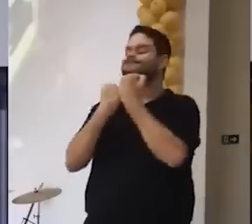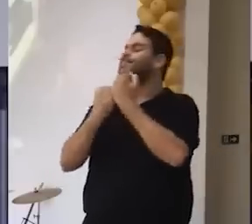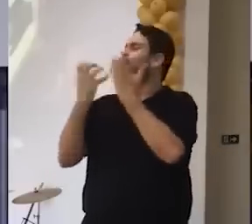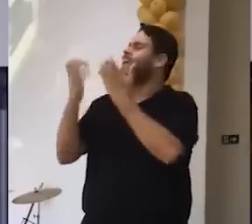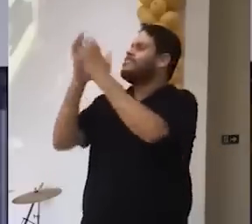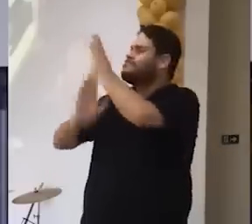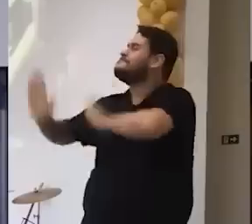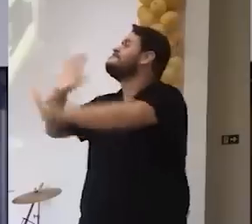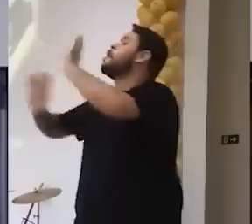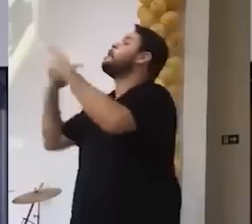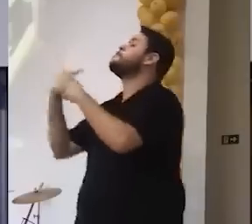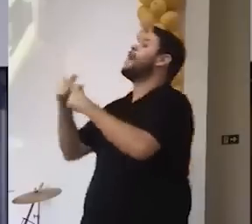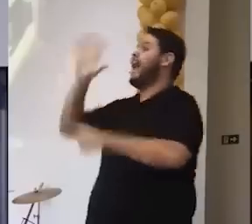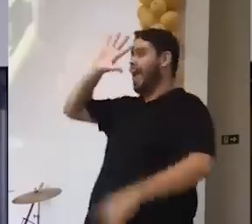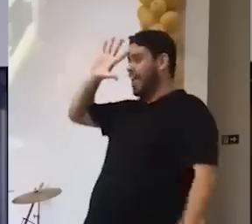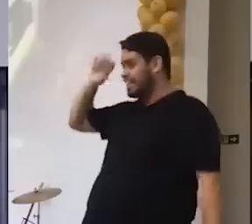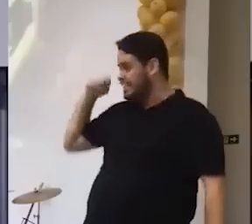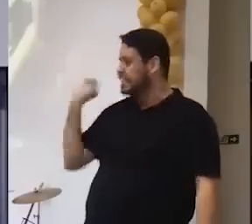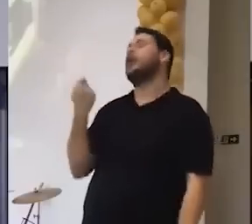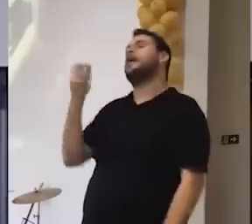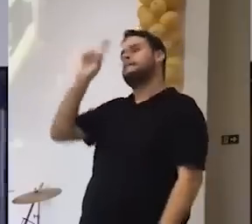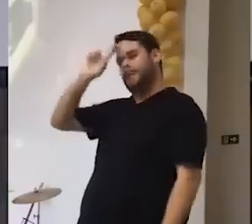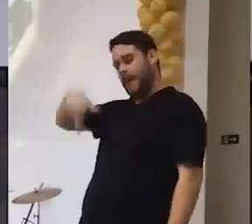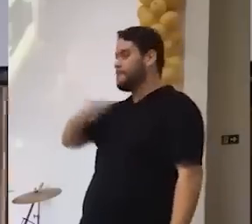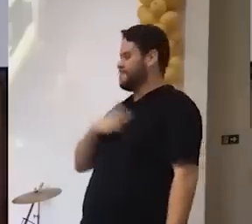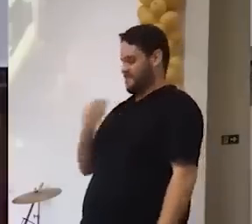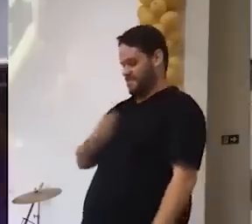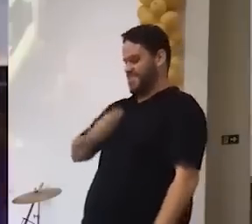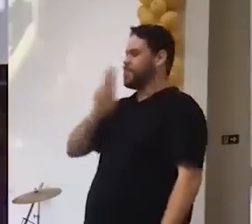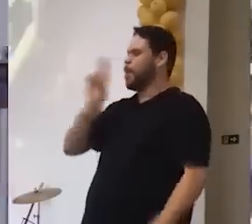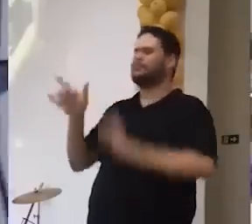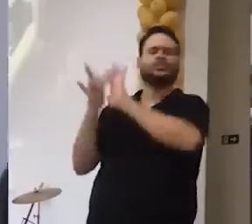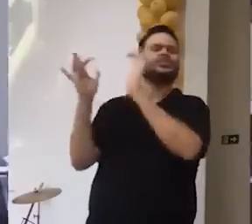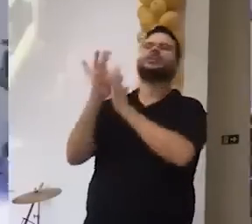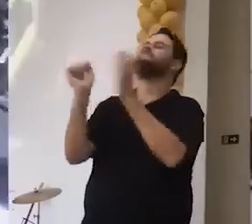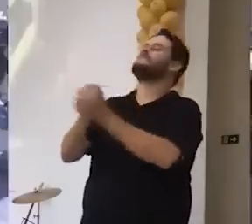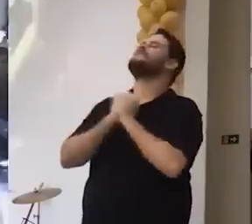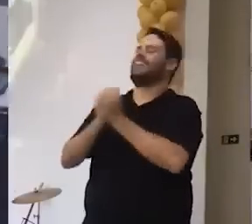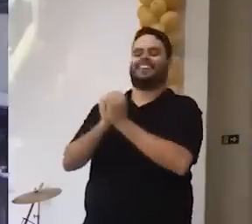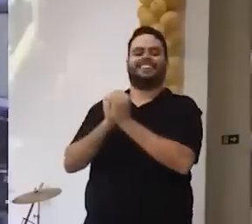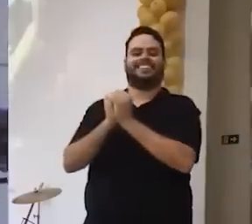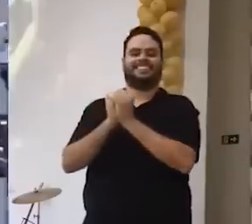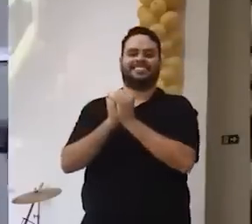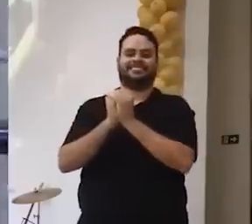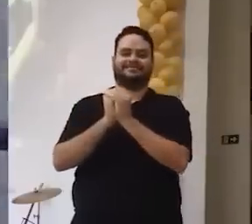te adorar porque tu és a razão da minha vida, em nome de Jesus, amém.